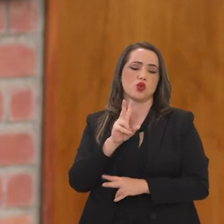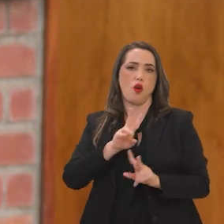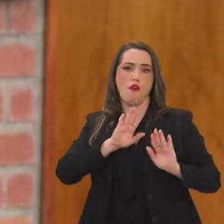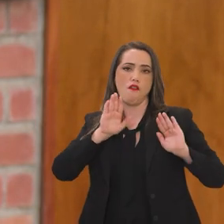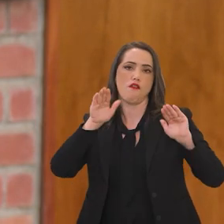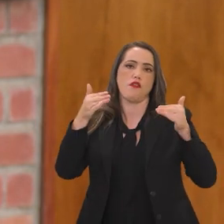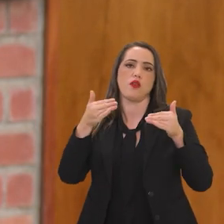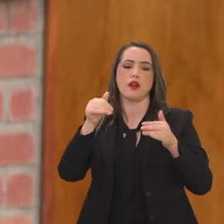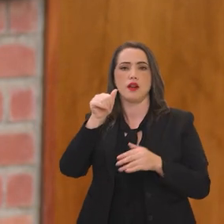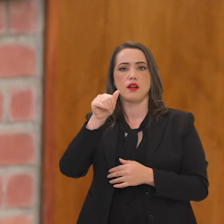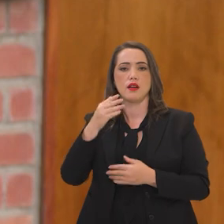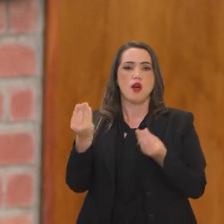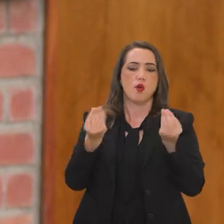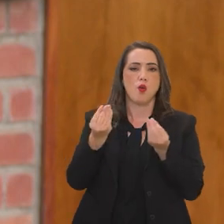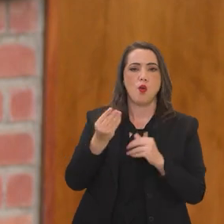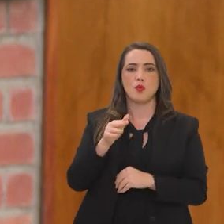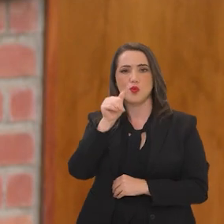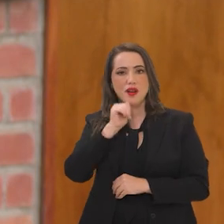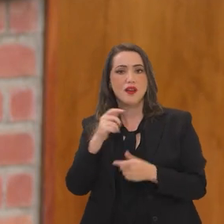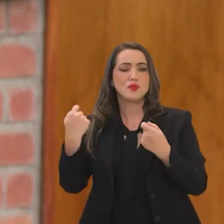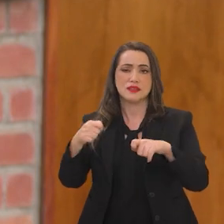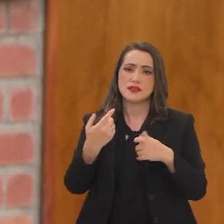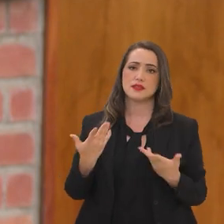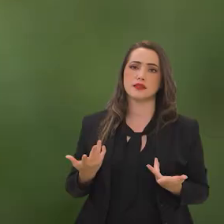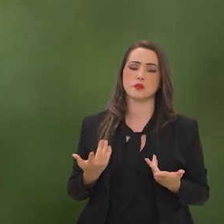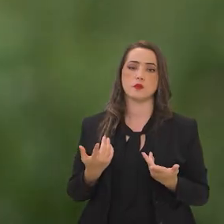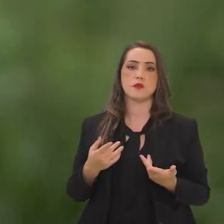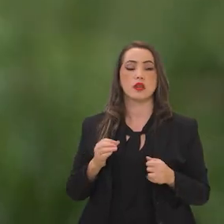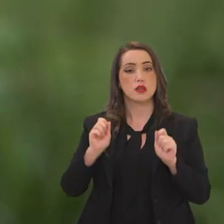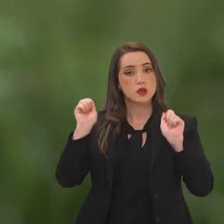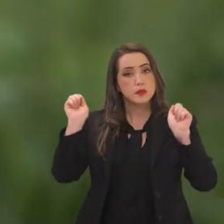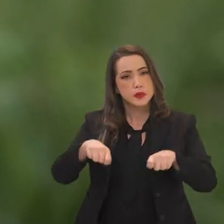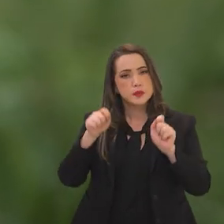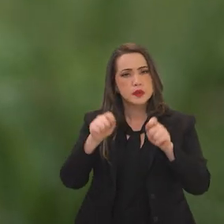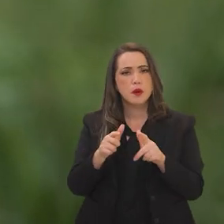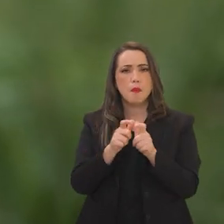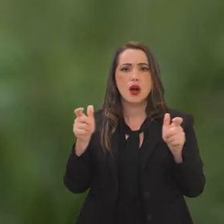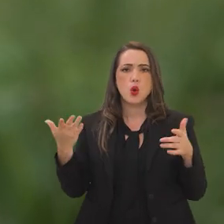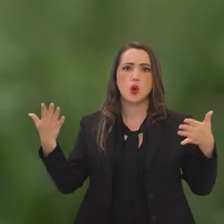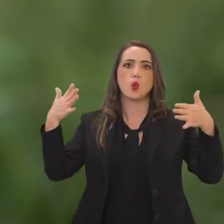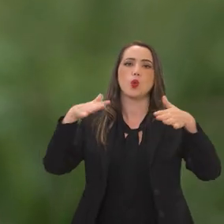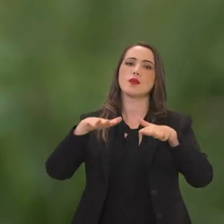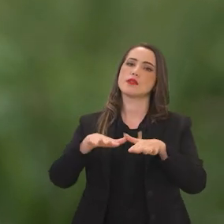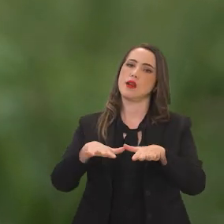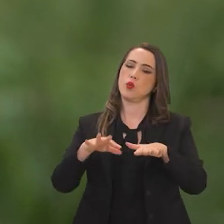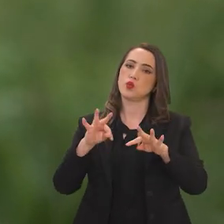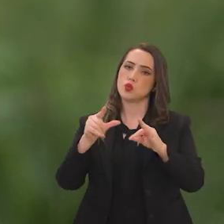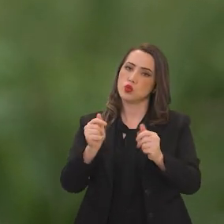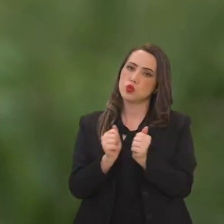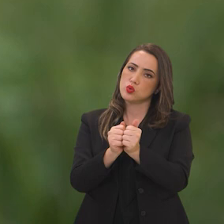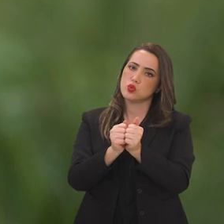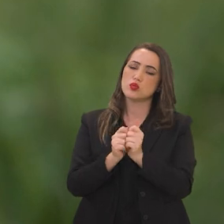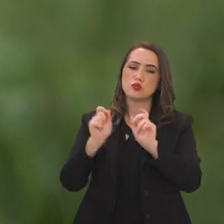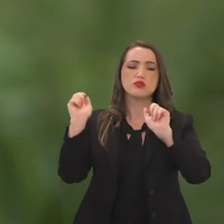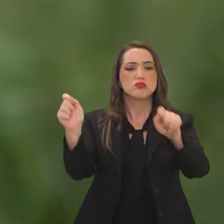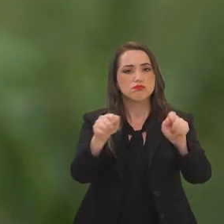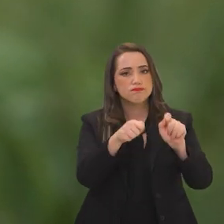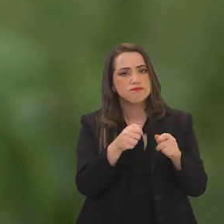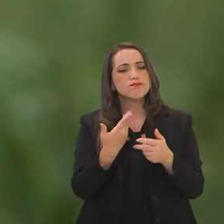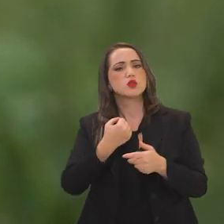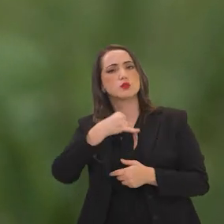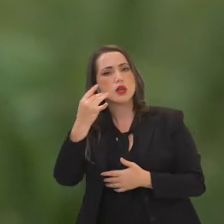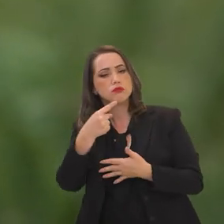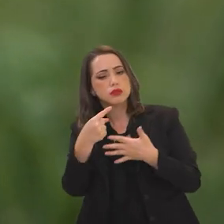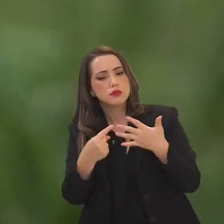a ótica das mulheres então eu acho que quando você permite essa maior inclusão você consegue ter ali um conjunto